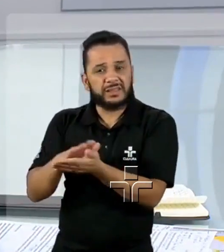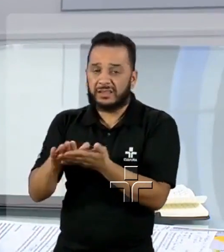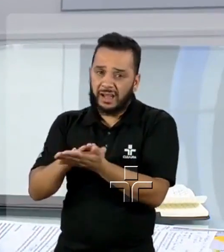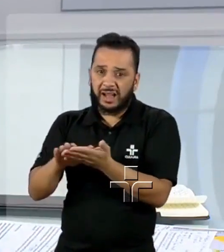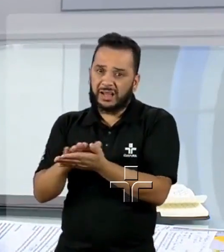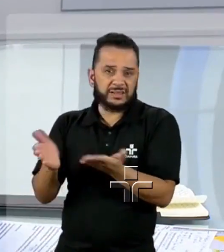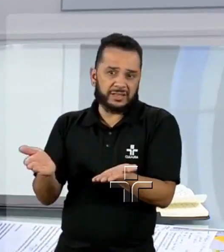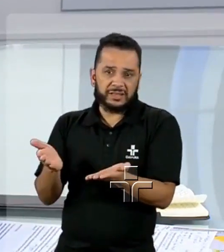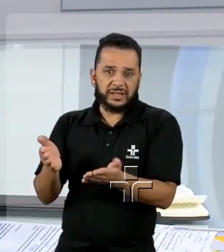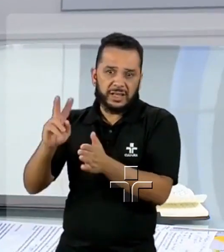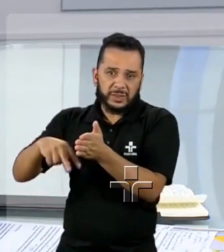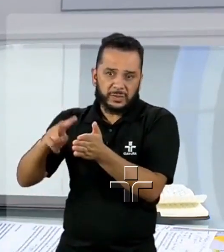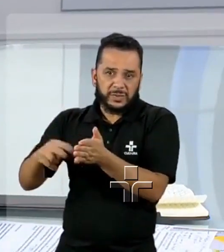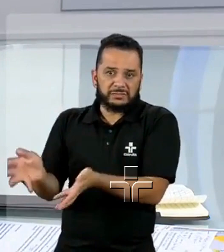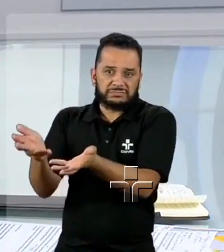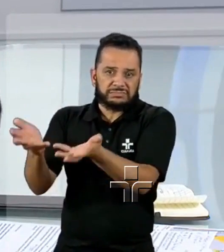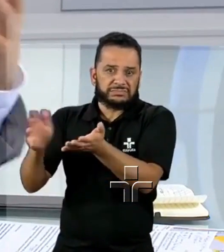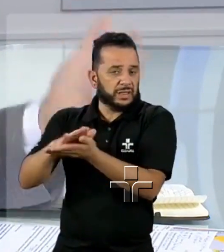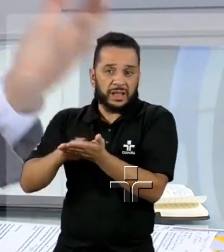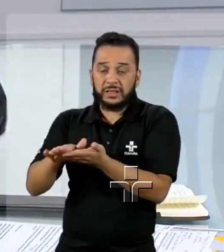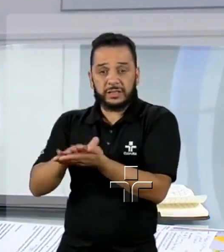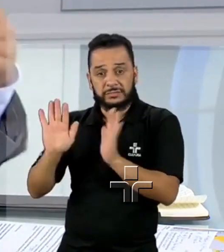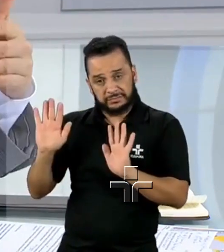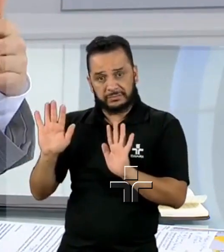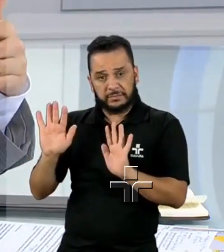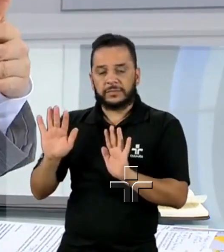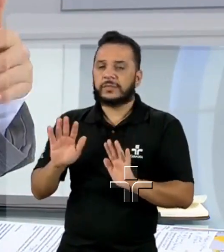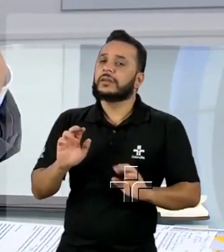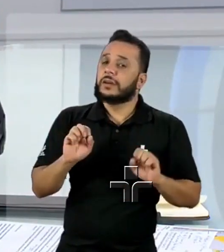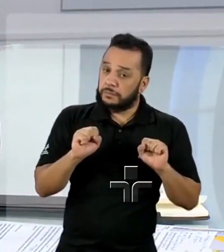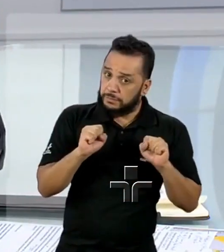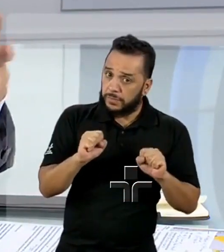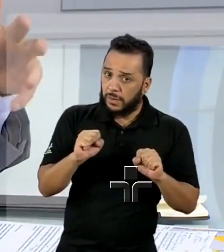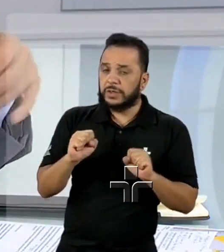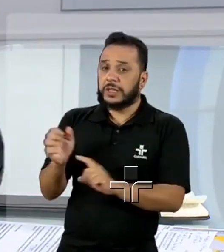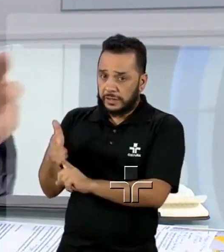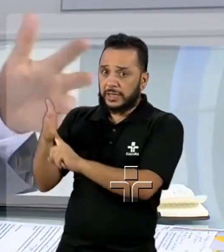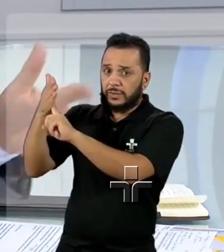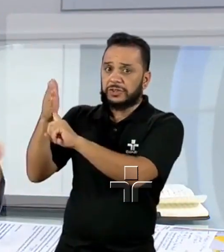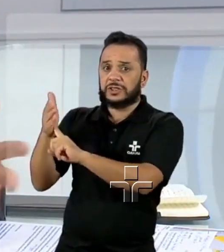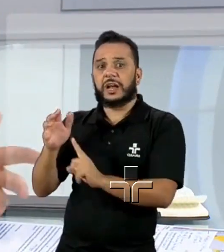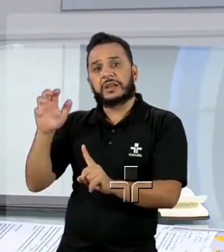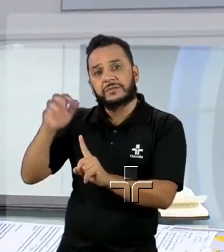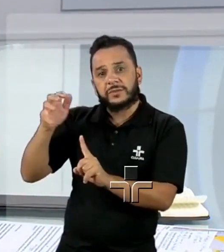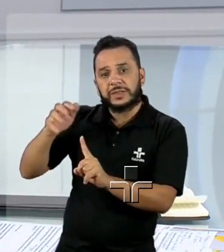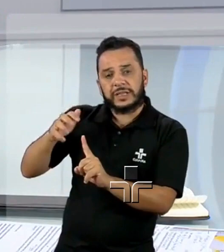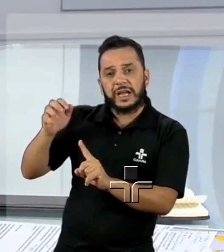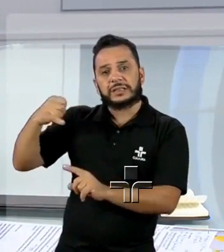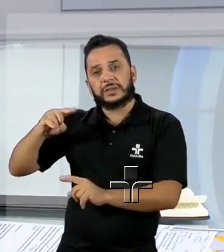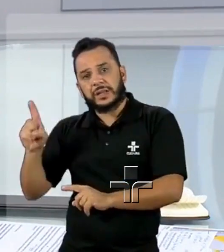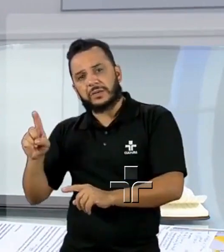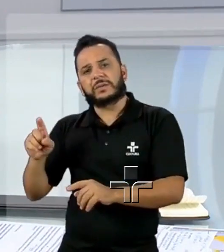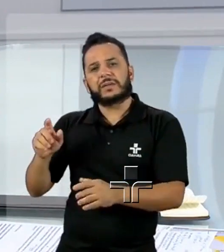da leitura. Então, eu vejo que pode afetar ou não de acordo com a faixa